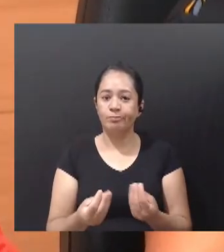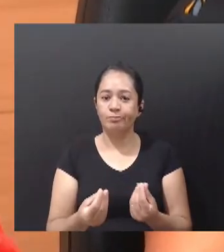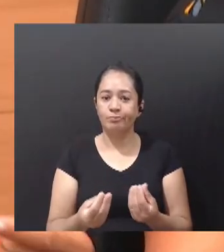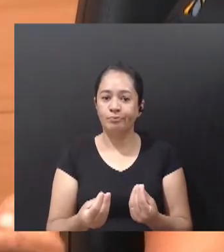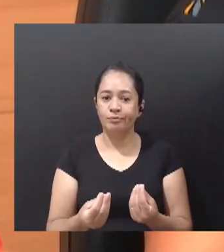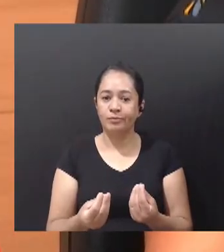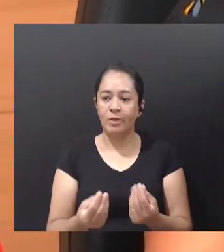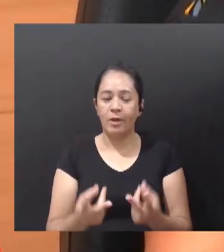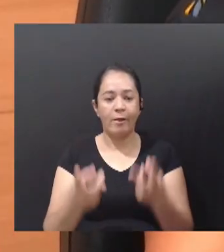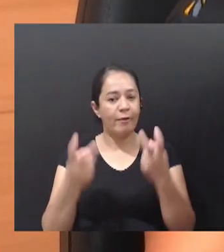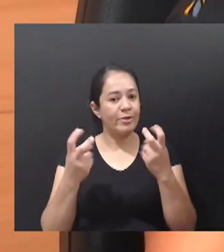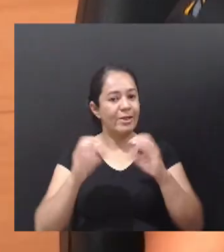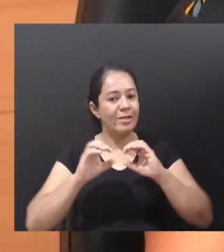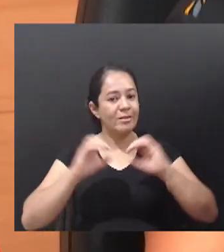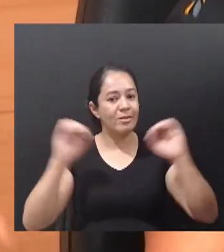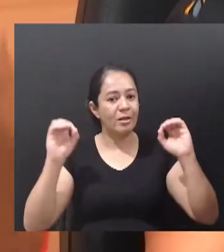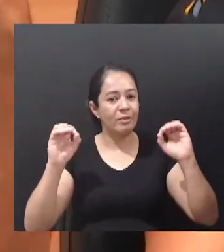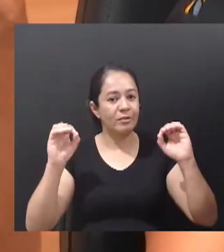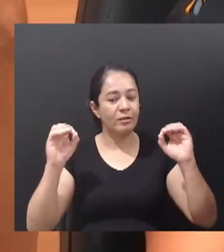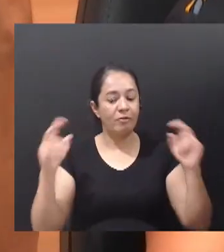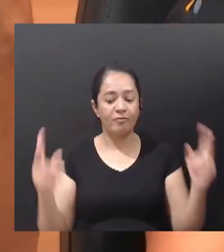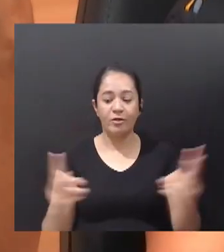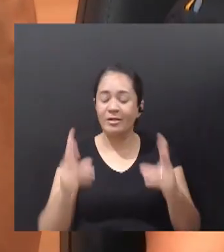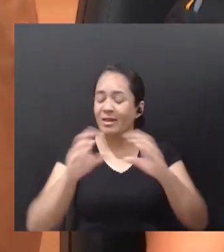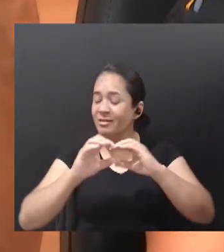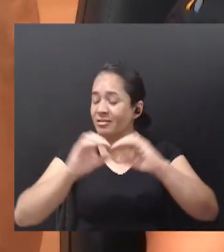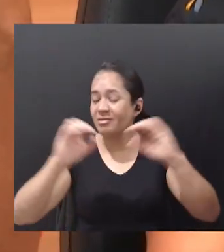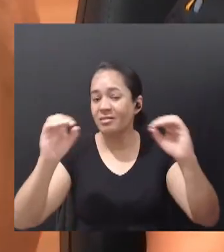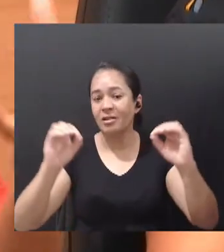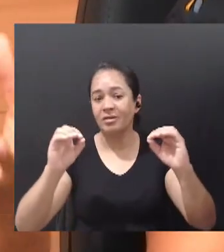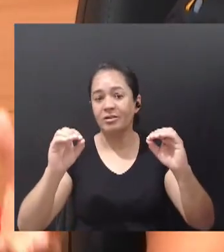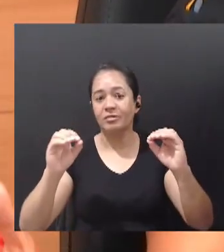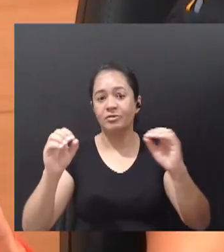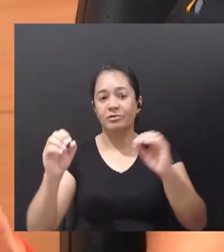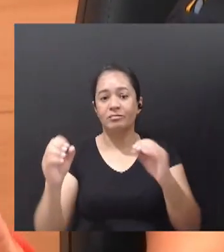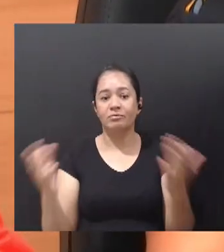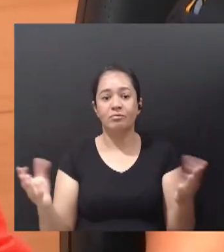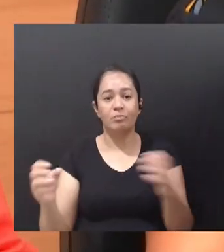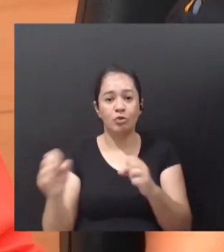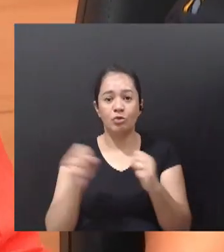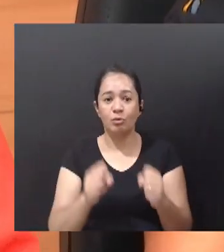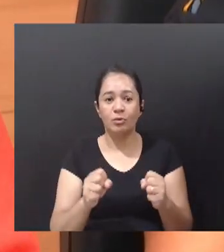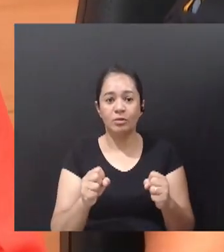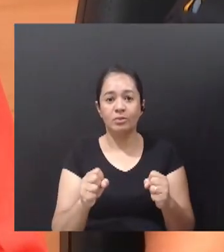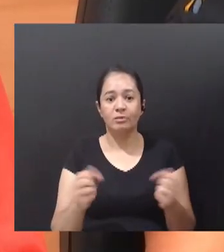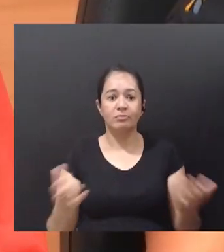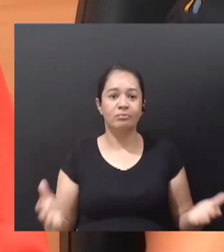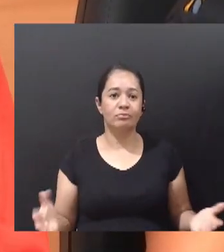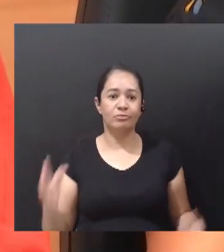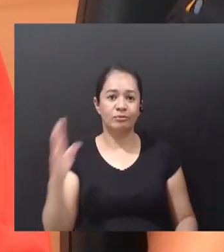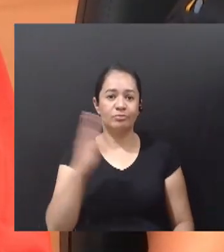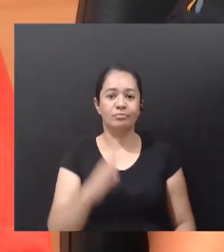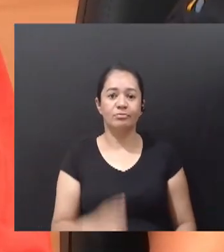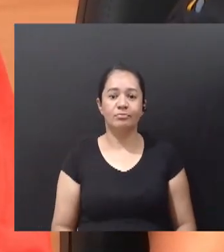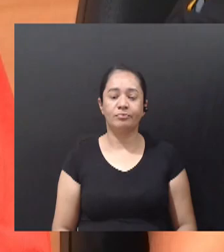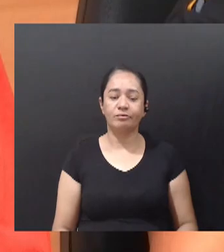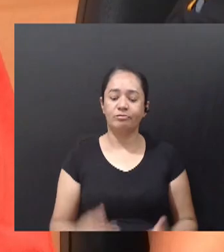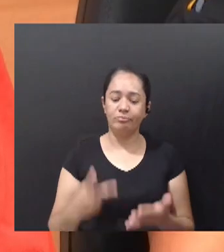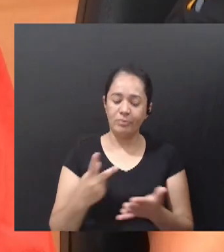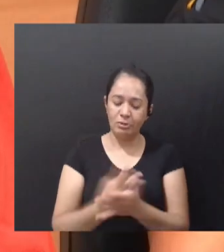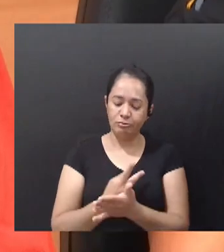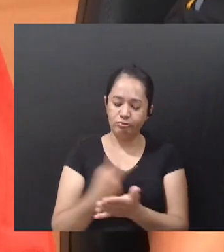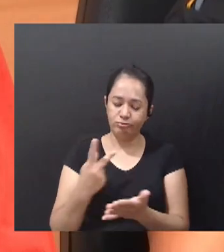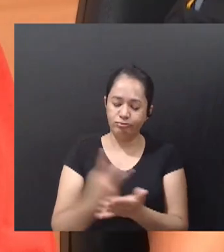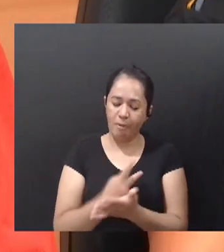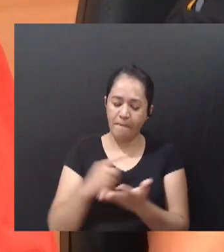reconhecida e muito menos valorizada pelo poder instituído no Estado. Os erros que foram cometidos no